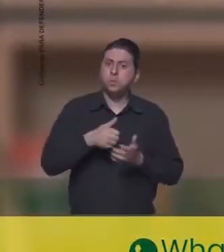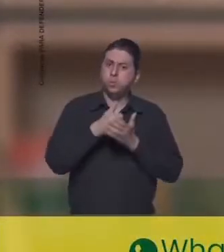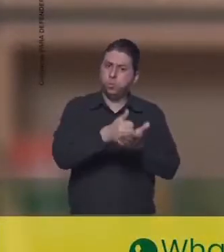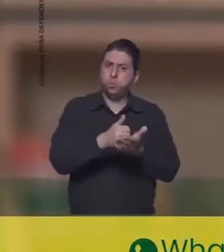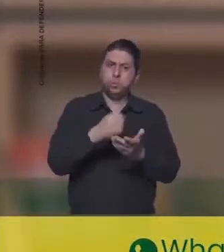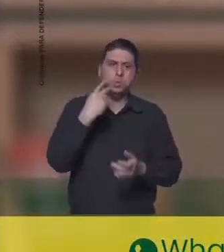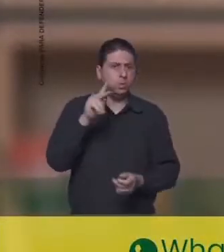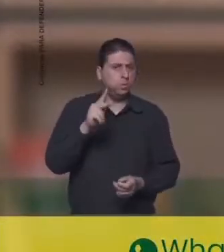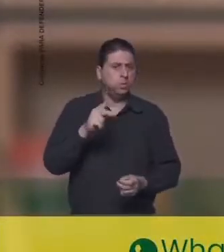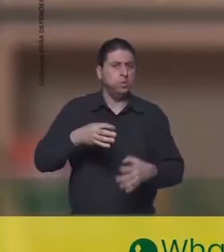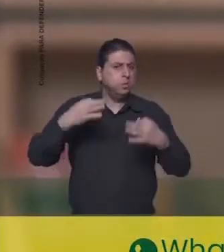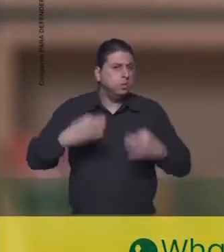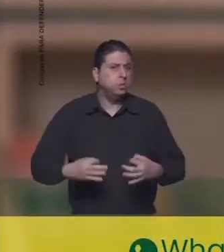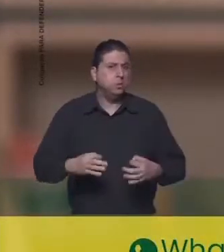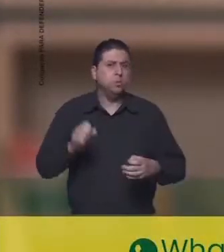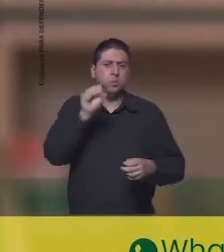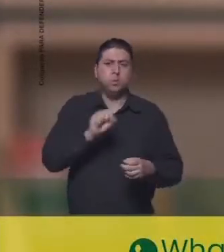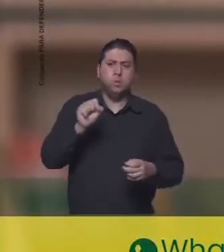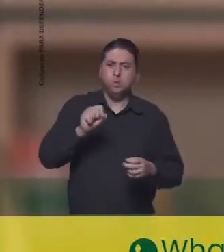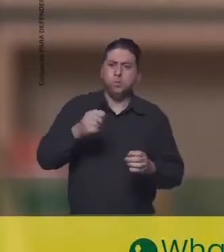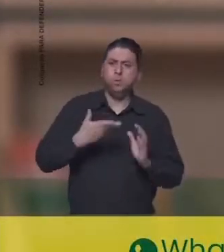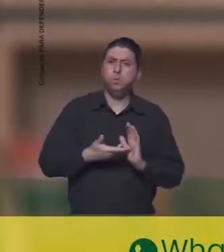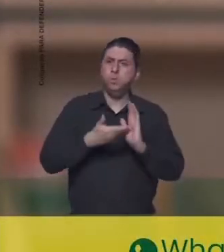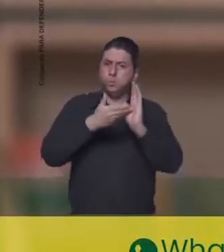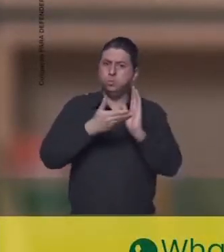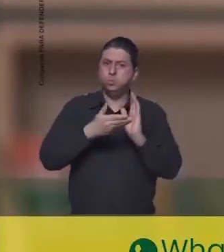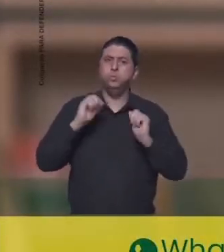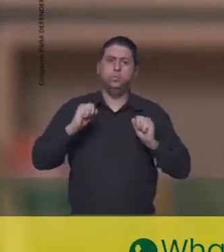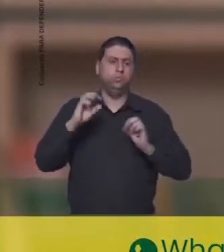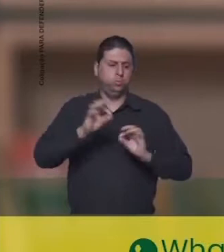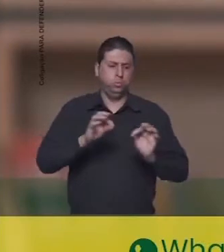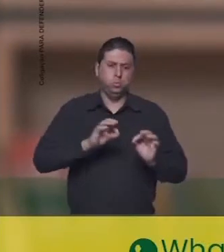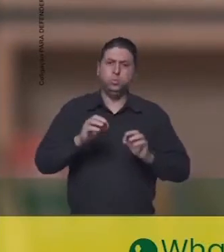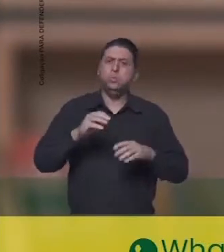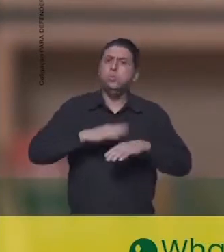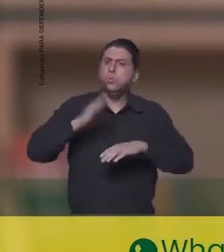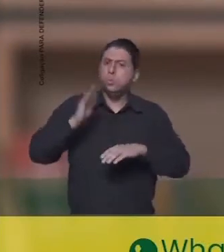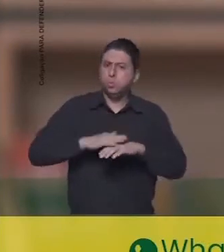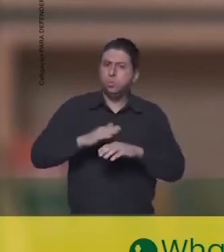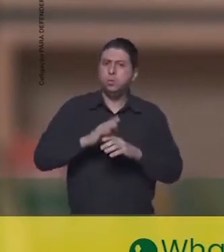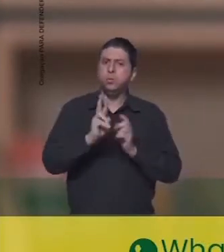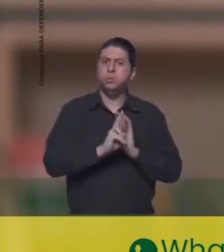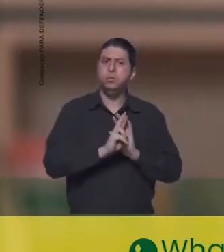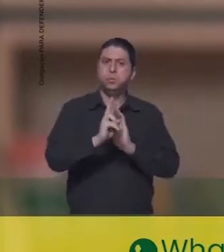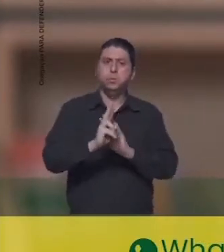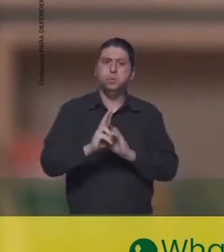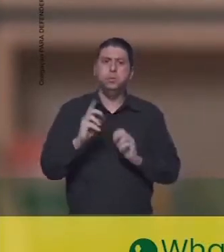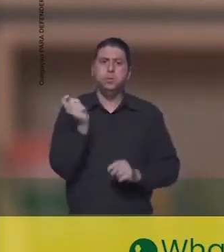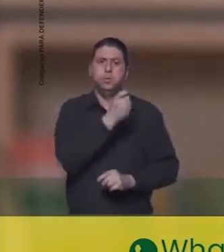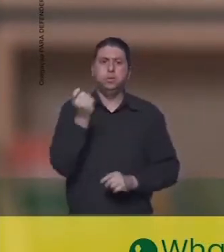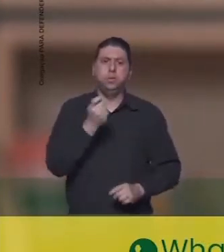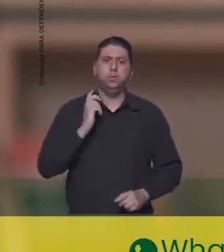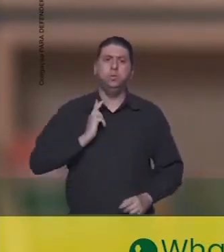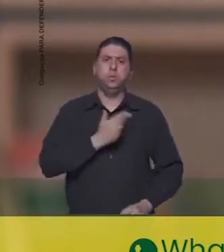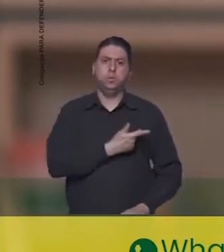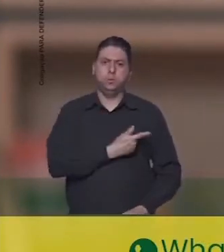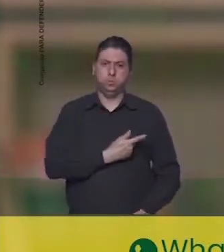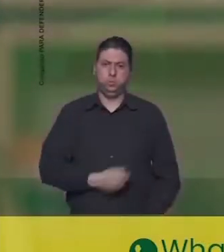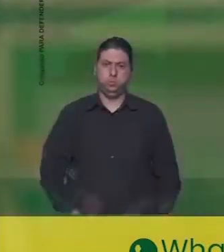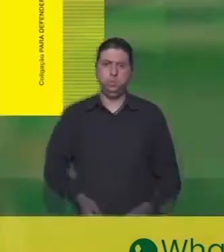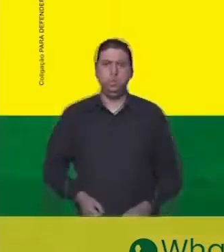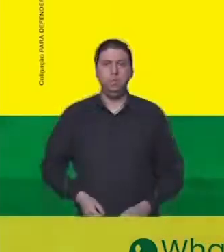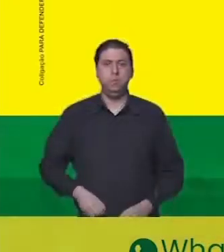peço teu apoio. Tenho certeza que no Senado Federal posso fazer ainda mais representando o nosso Rio